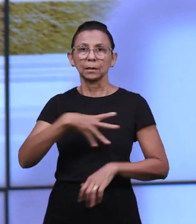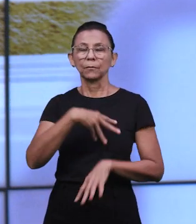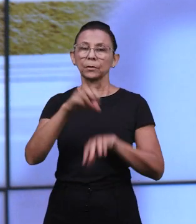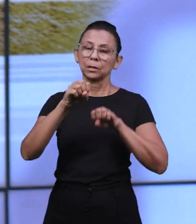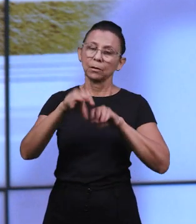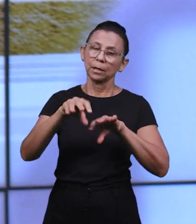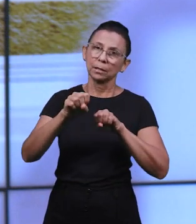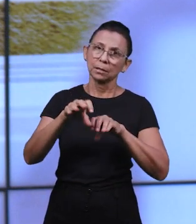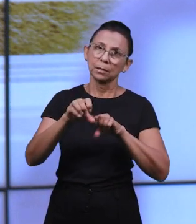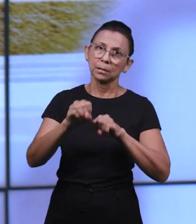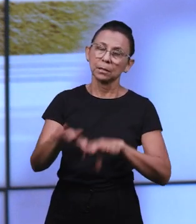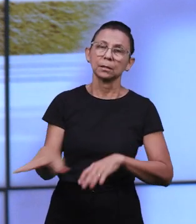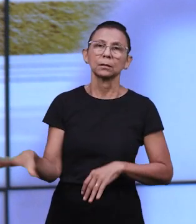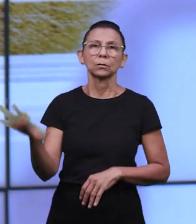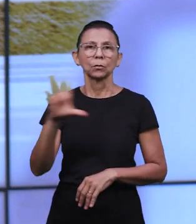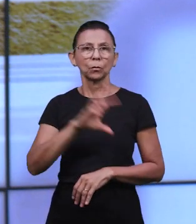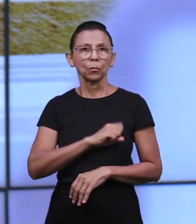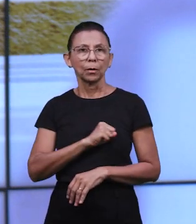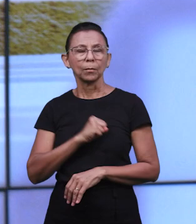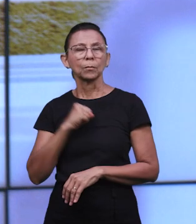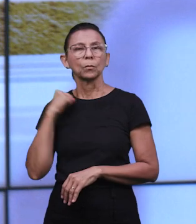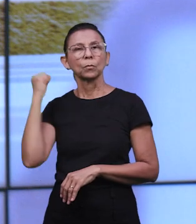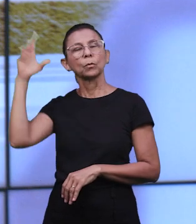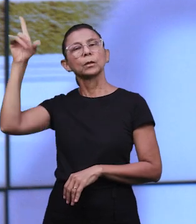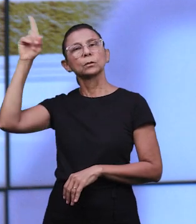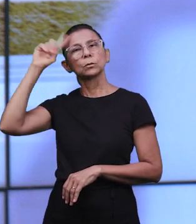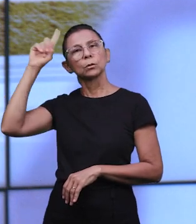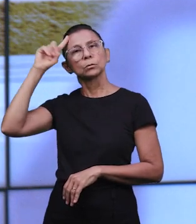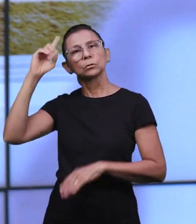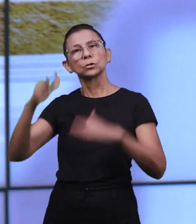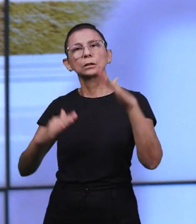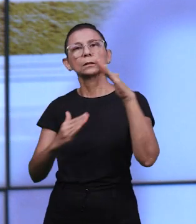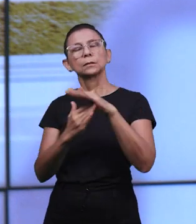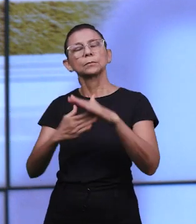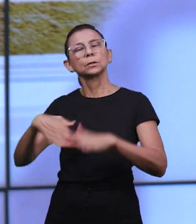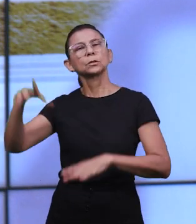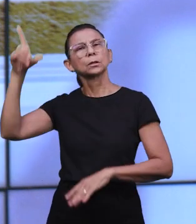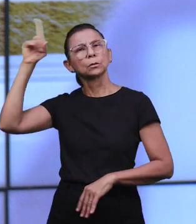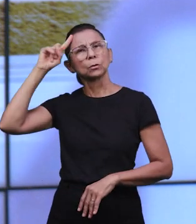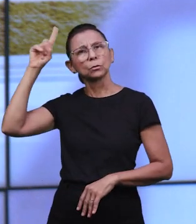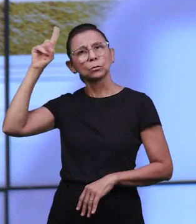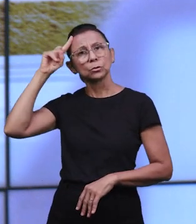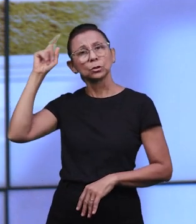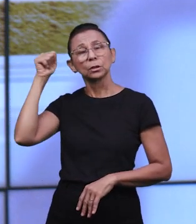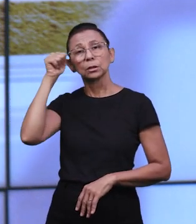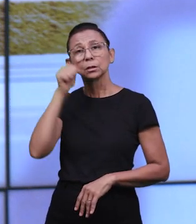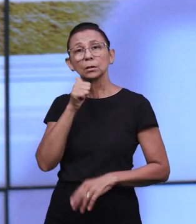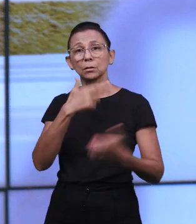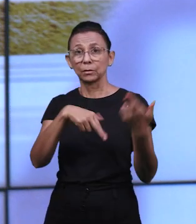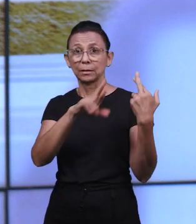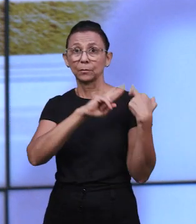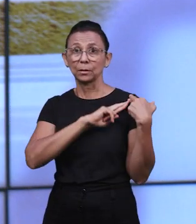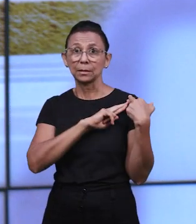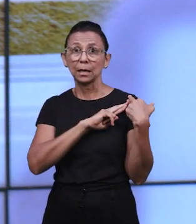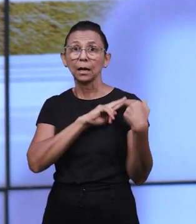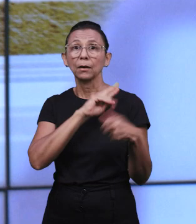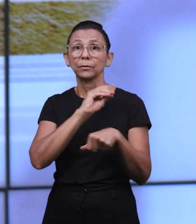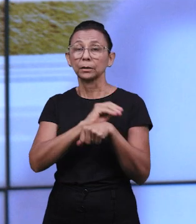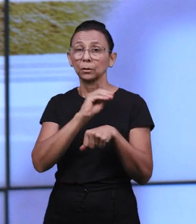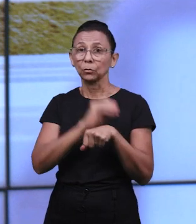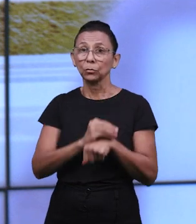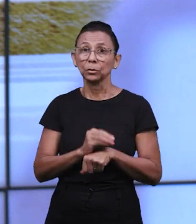porque o ensino é diário, o amor é diário e o limite é diário. Com a cuidadora também é preciso